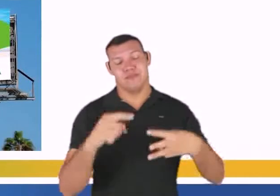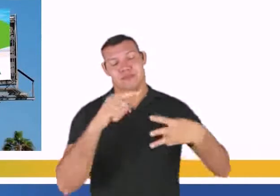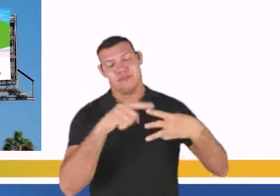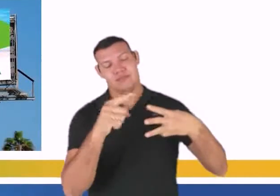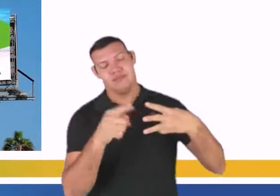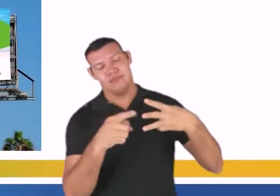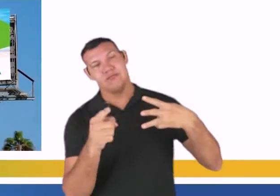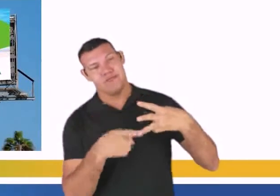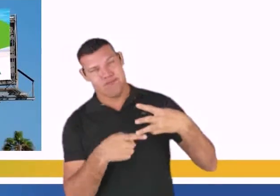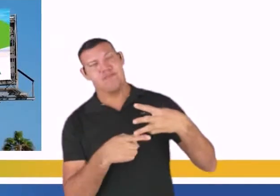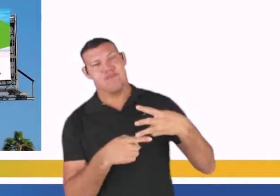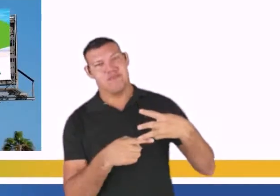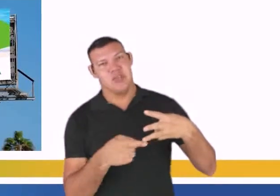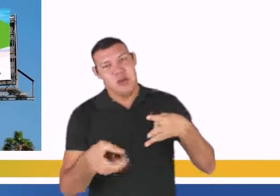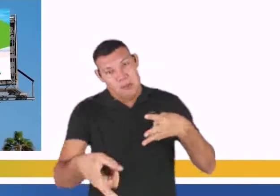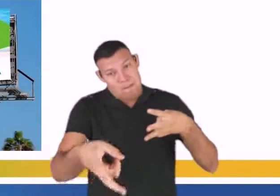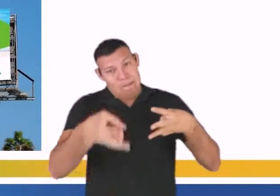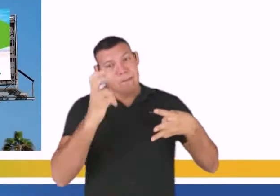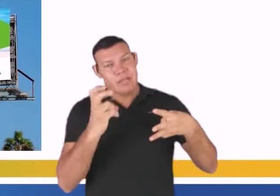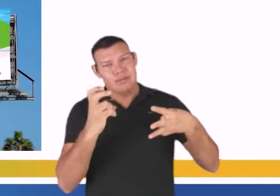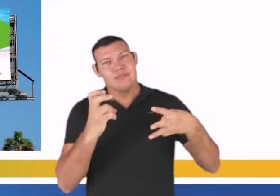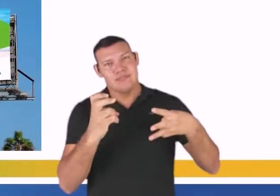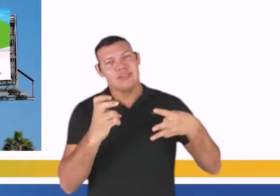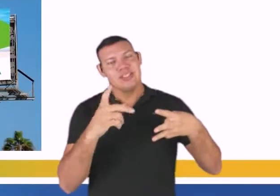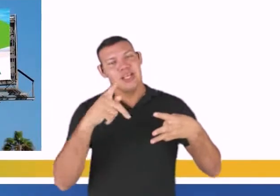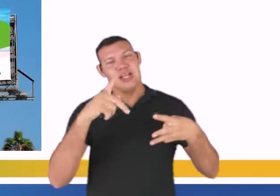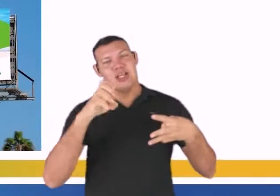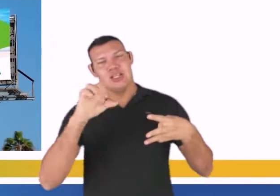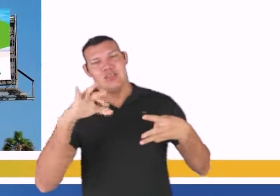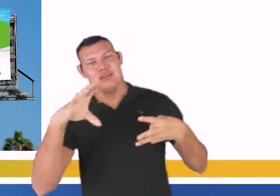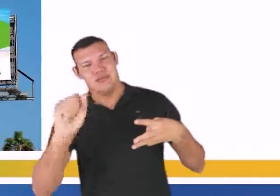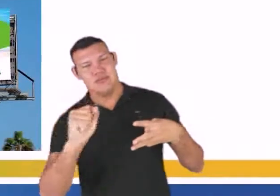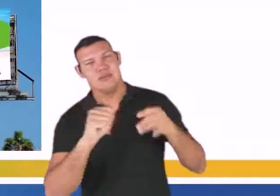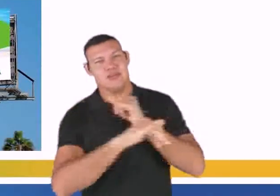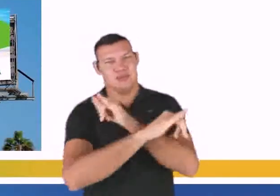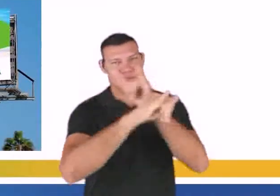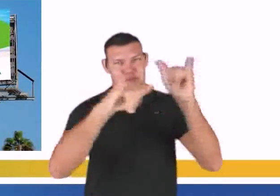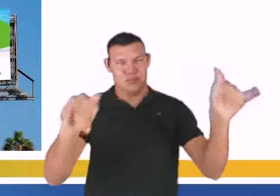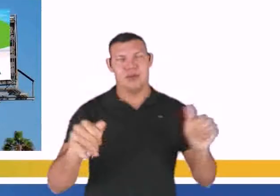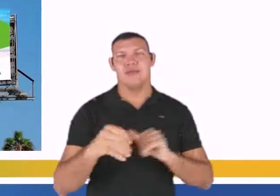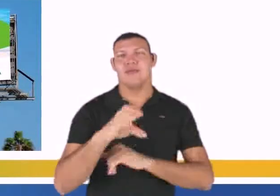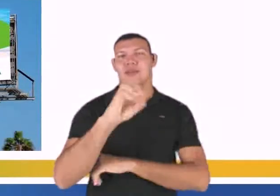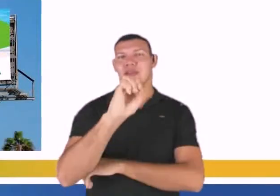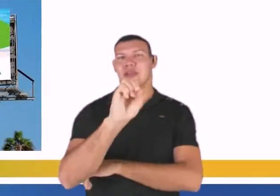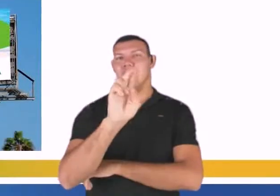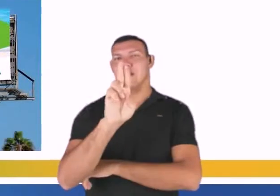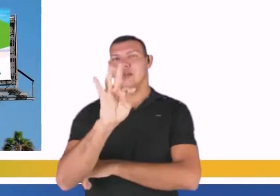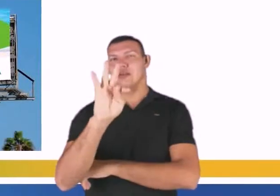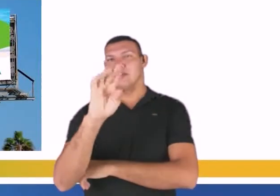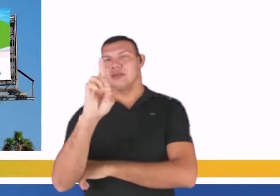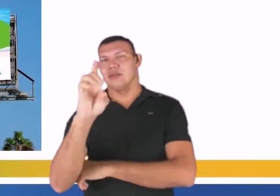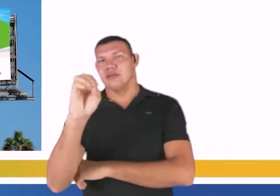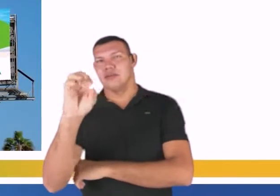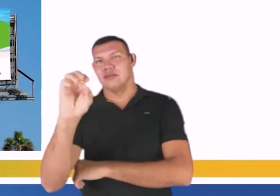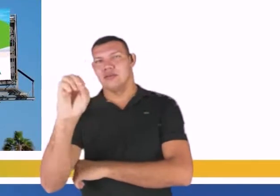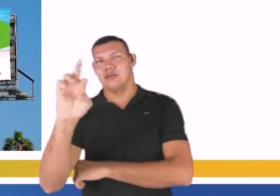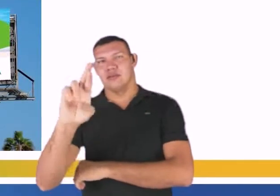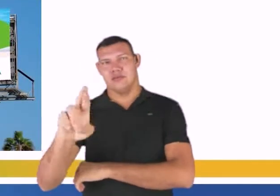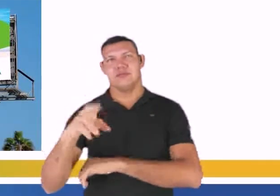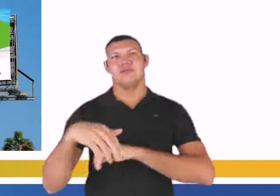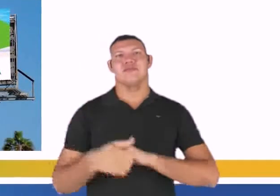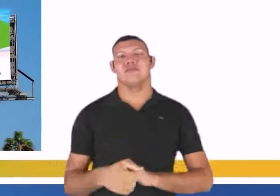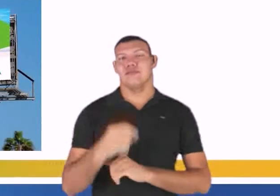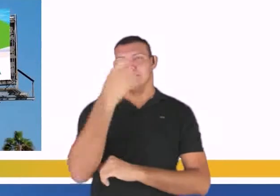pode perceber os tipos de peças publicitárias denominadas outdoor estão aí ilustradas para